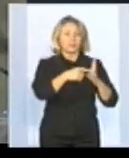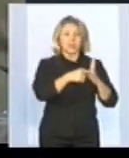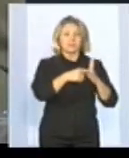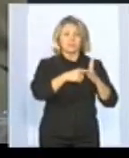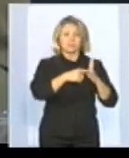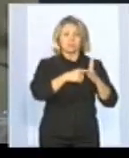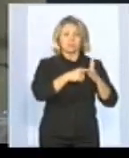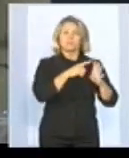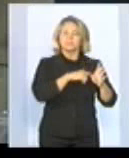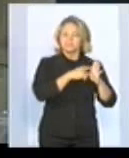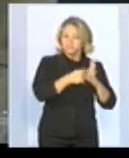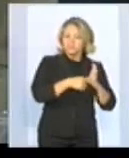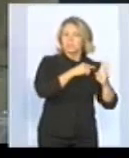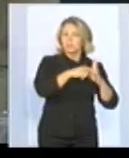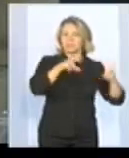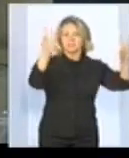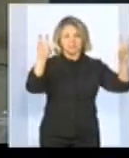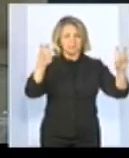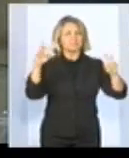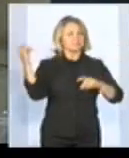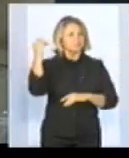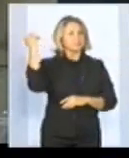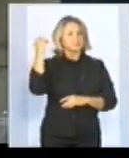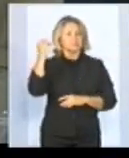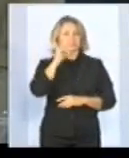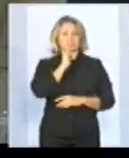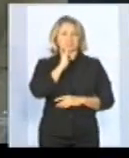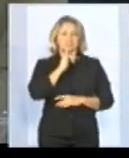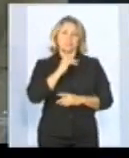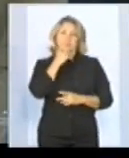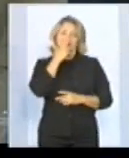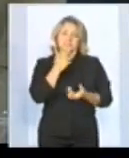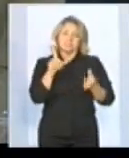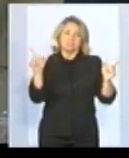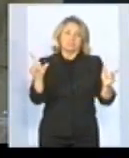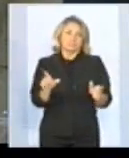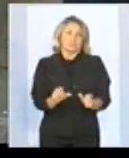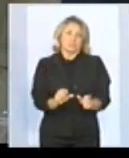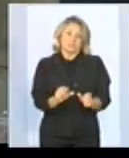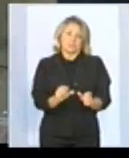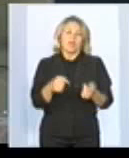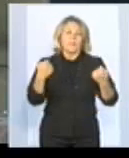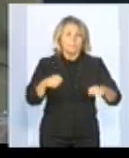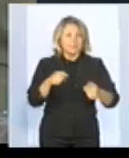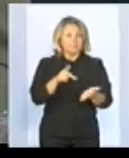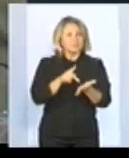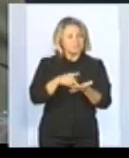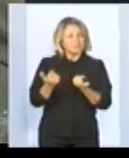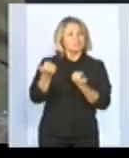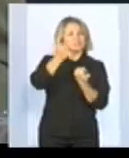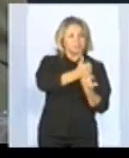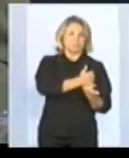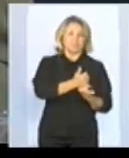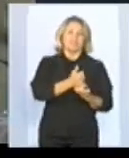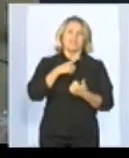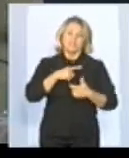nessas quatro questões. Para mim, acho sim, a regulação envelheceu, hoje em dia ela precisava ter sido substituída, existe